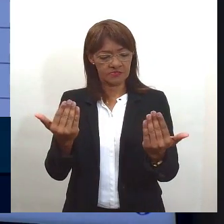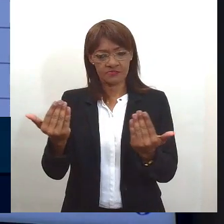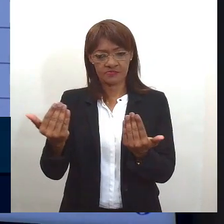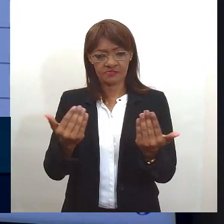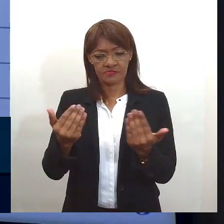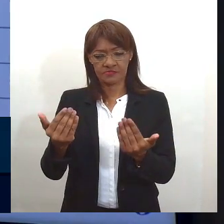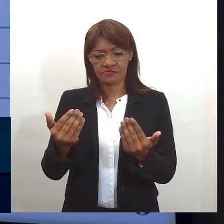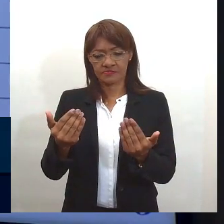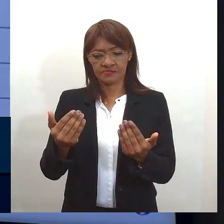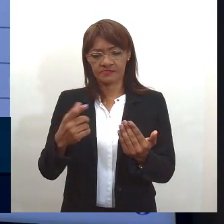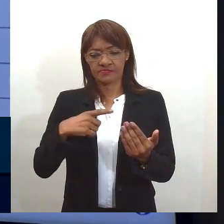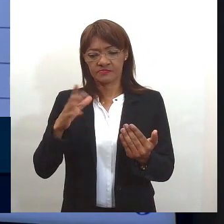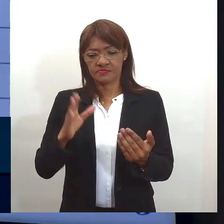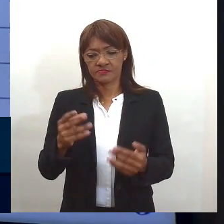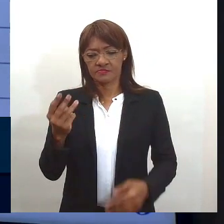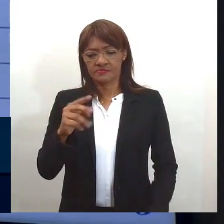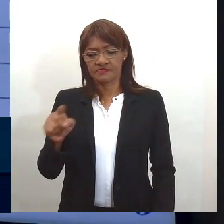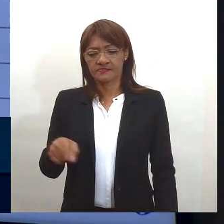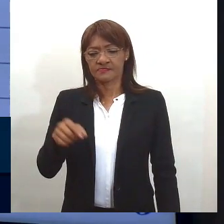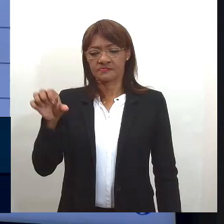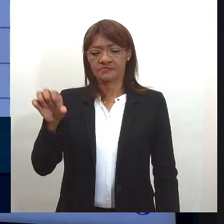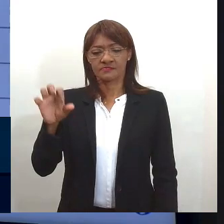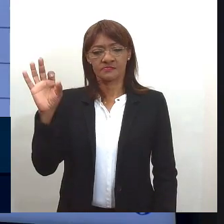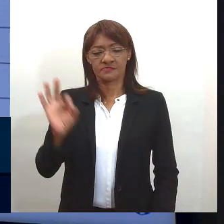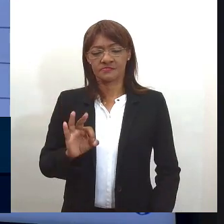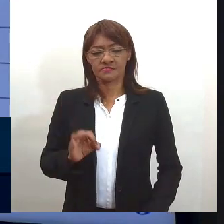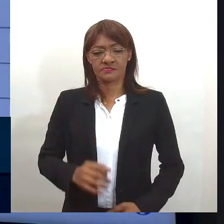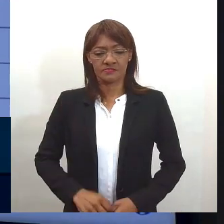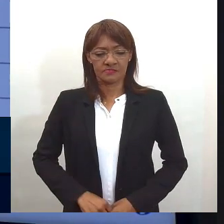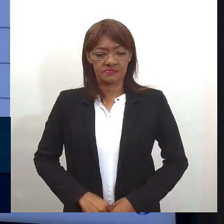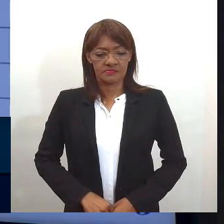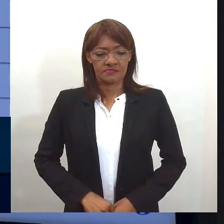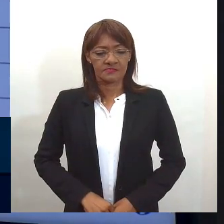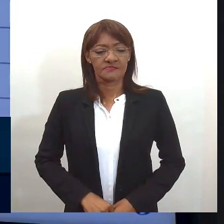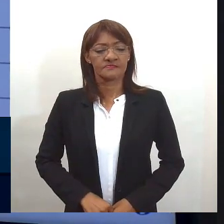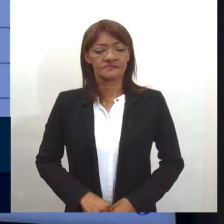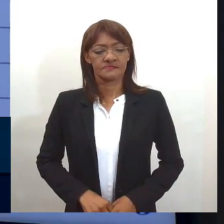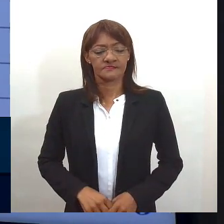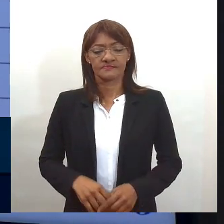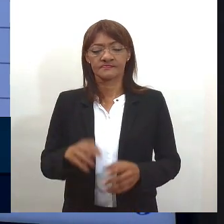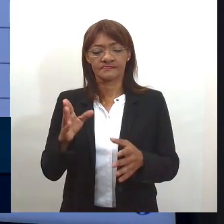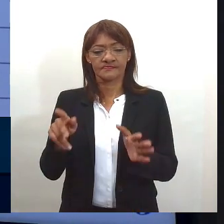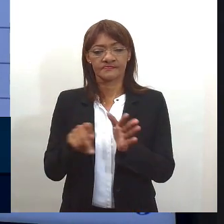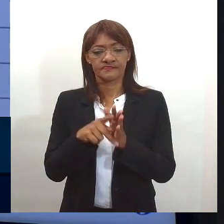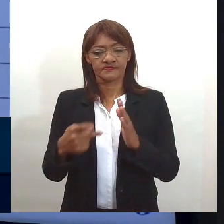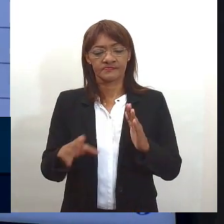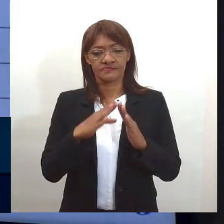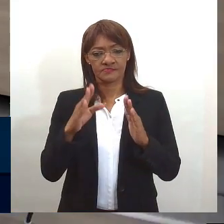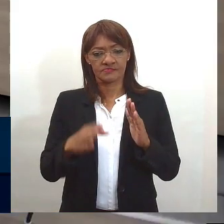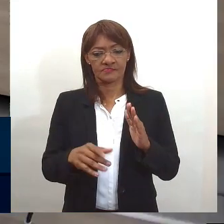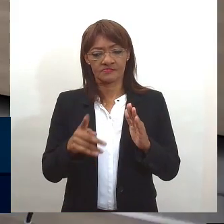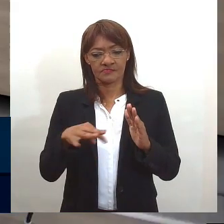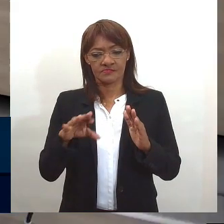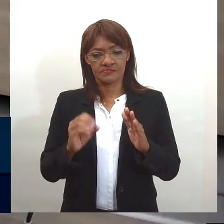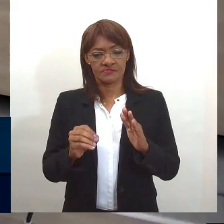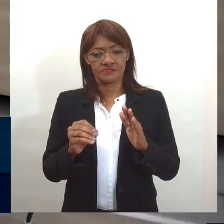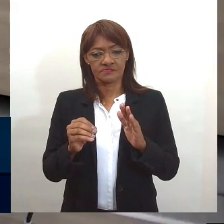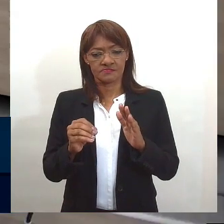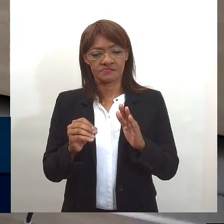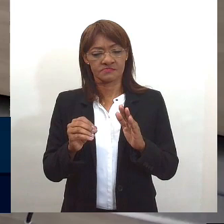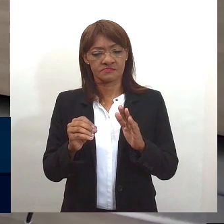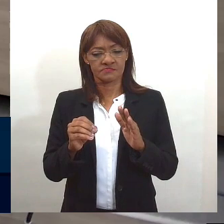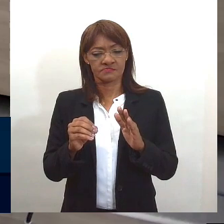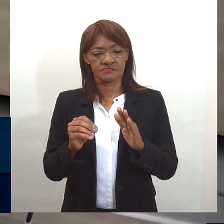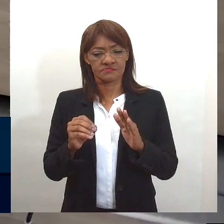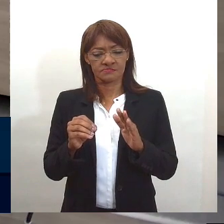13,9%. Receita patrimonial, 13,8%, mas não é muito relevante no total